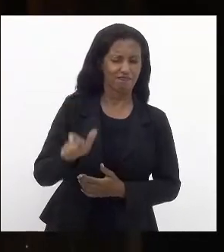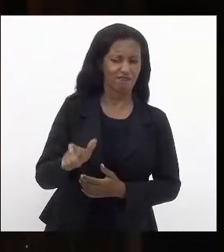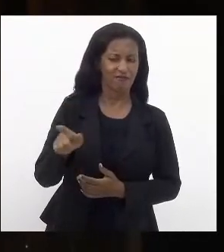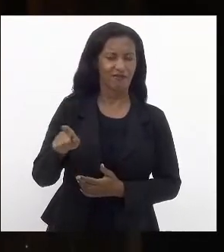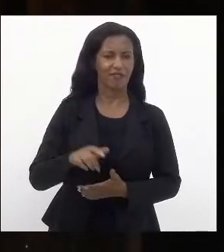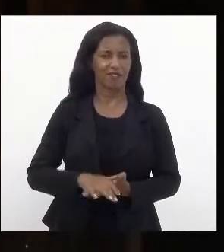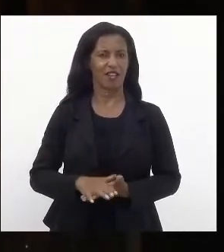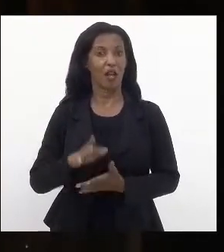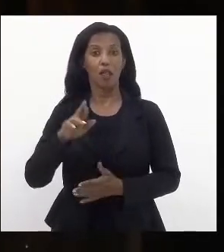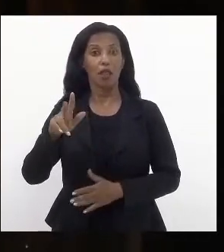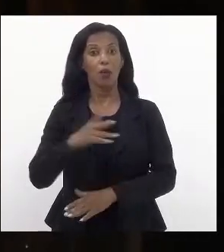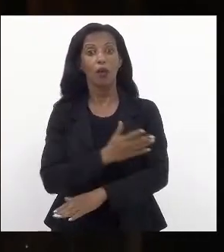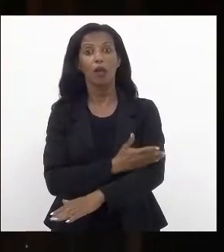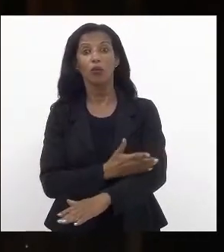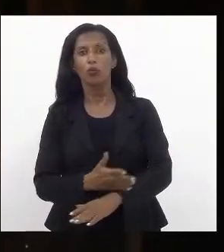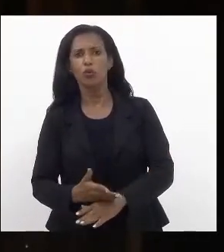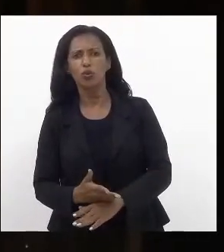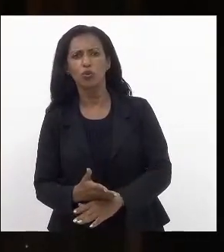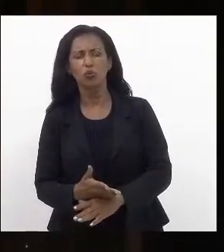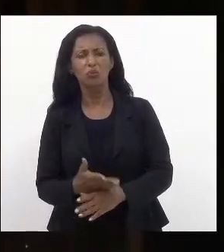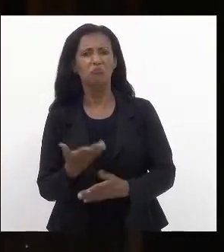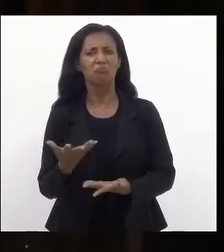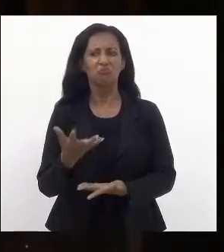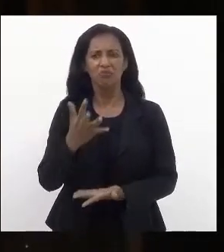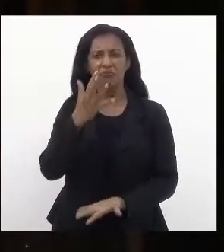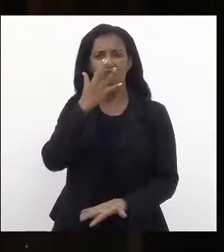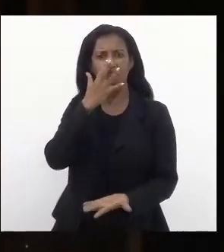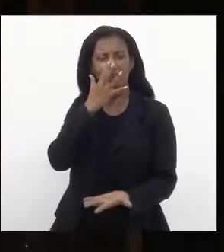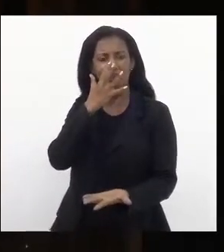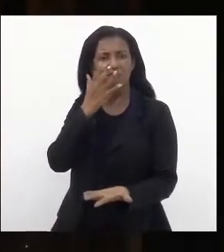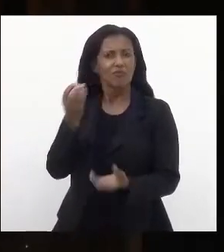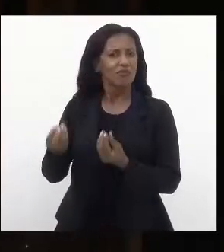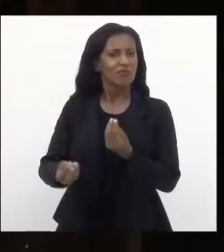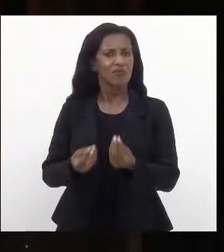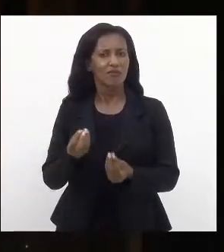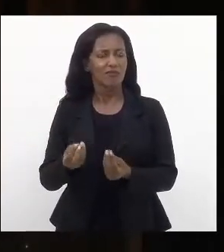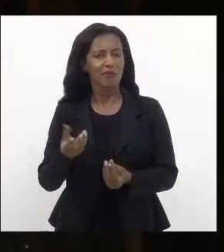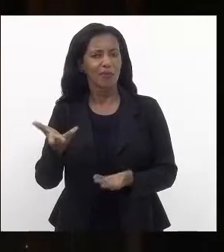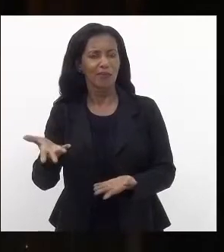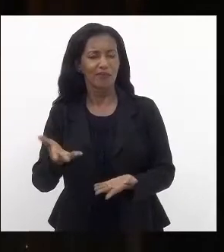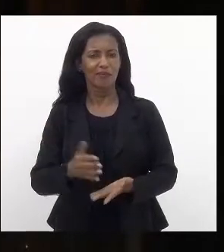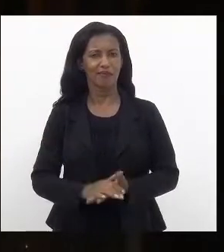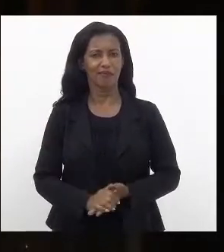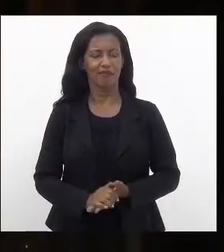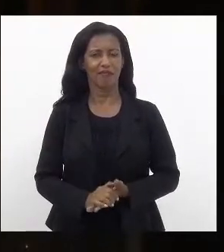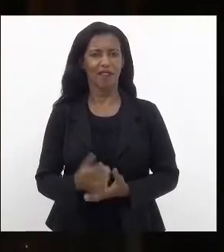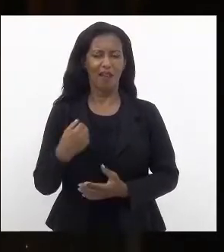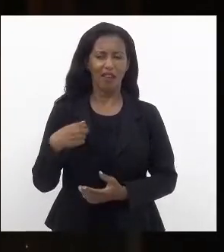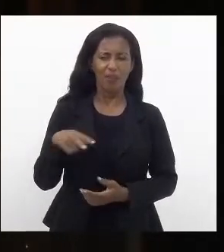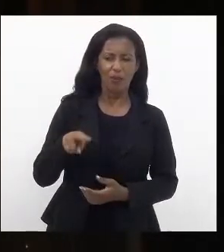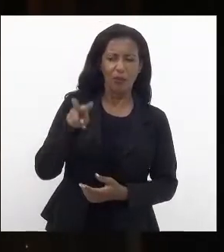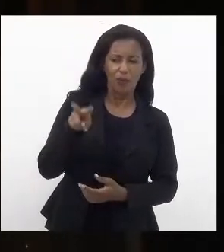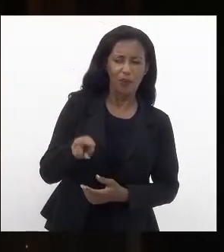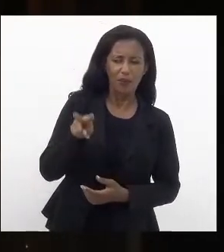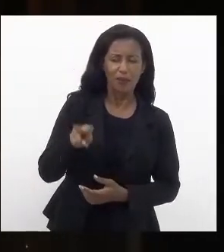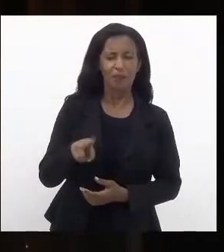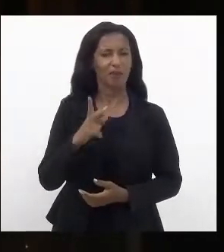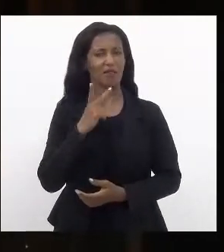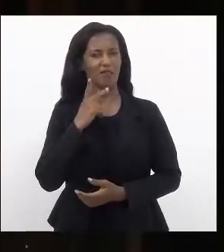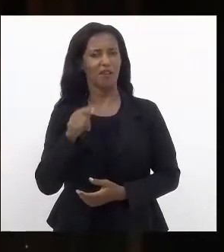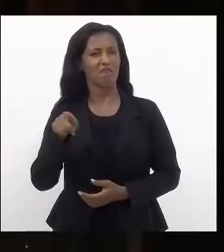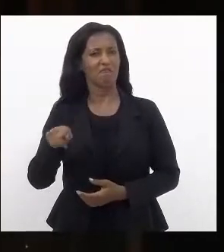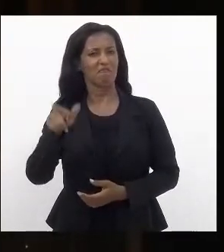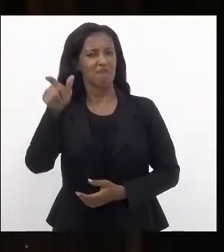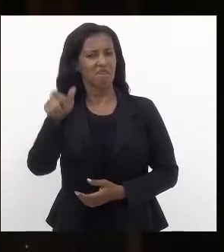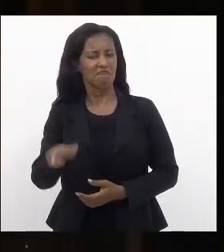não era hábito deles, incrível. Não é que quer dizer é raro. Aí eu olhei bem, falei, esse homem